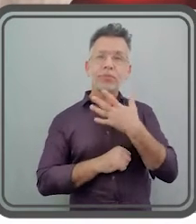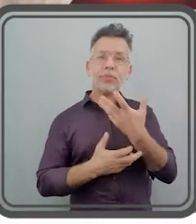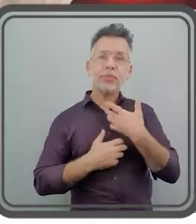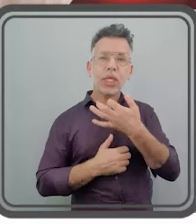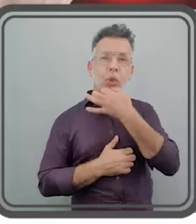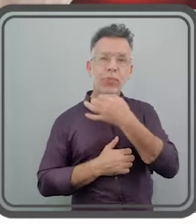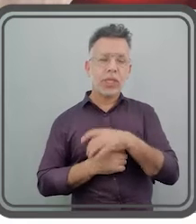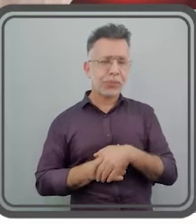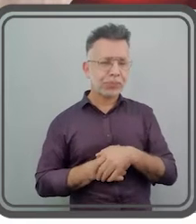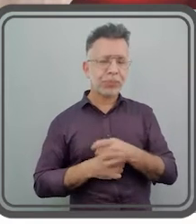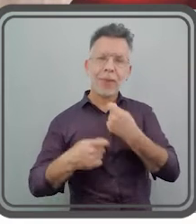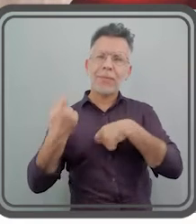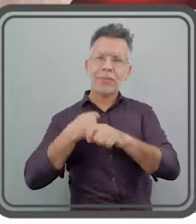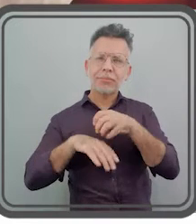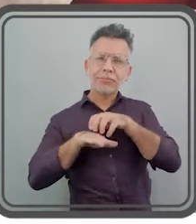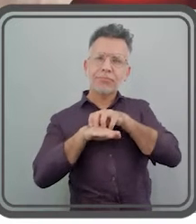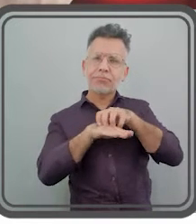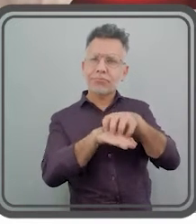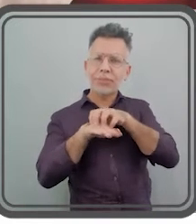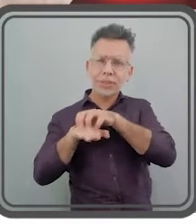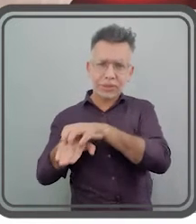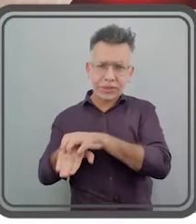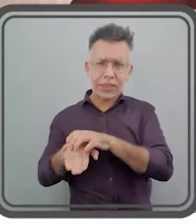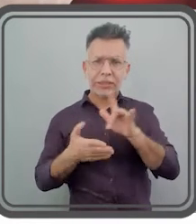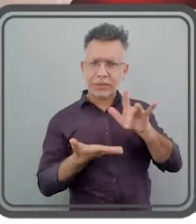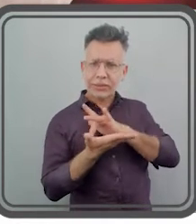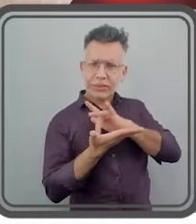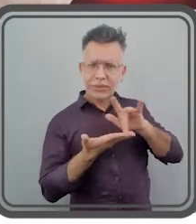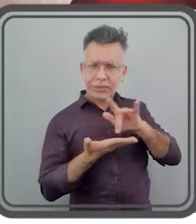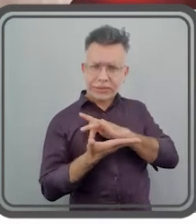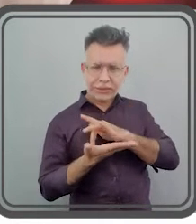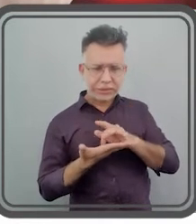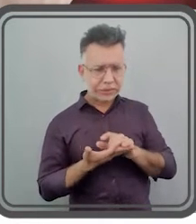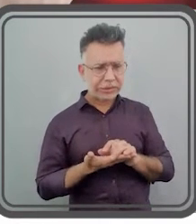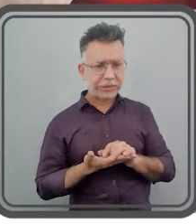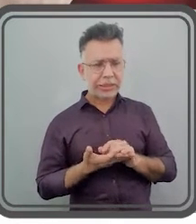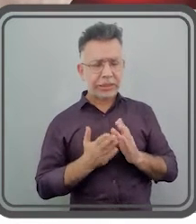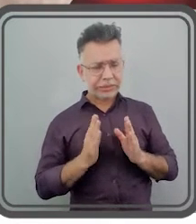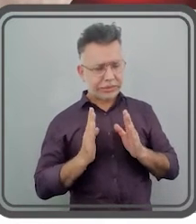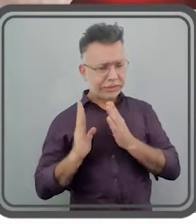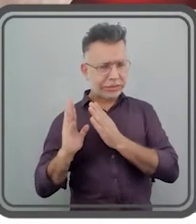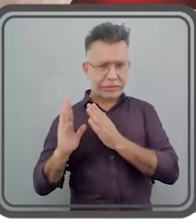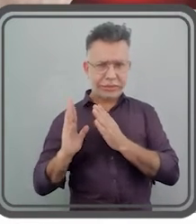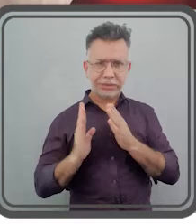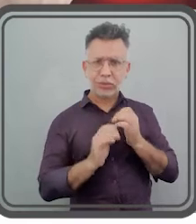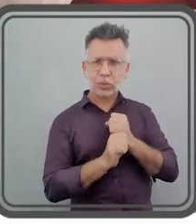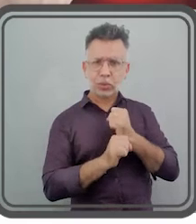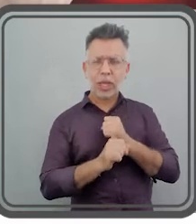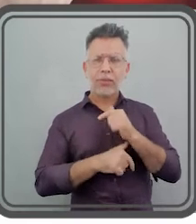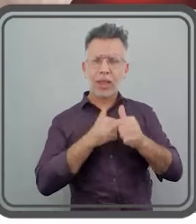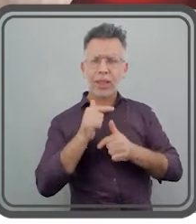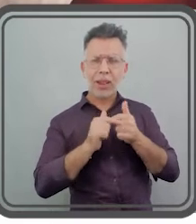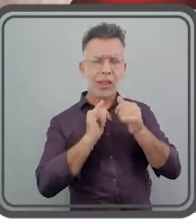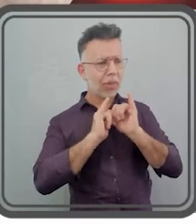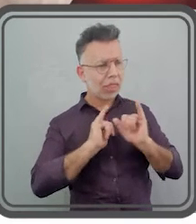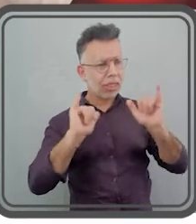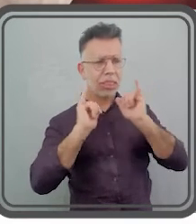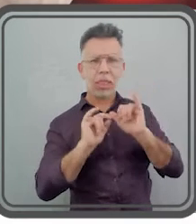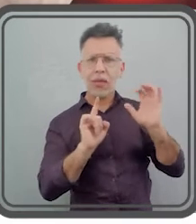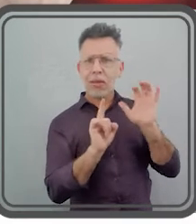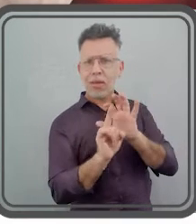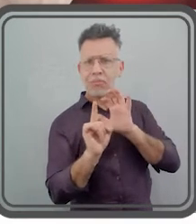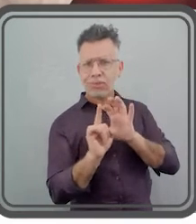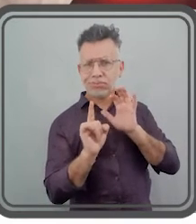tua opinião o mercado de turismo digital a nesses últimos anos Tem trabalhado muito marketing de influência